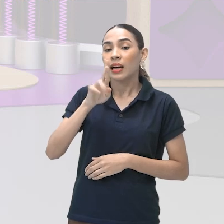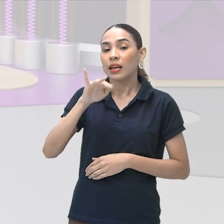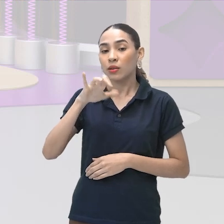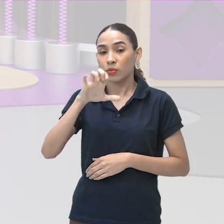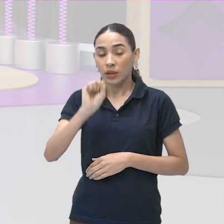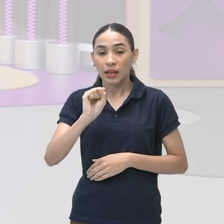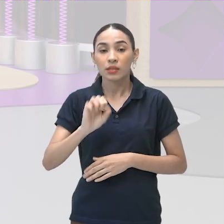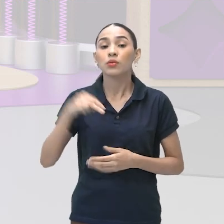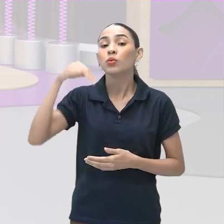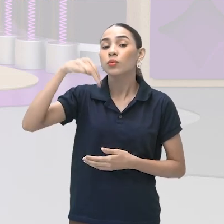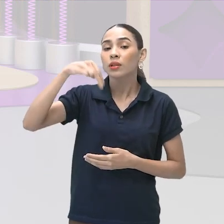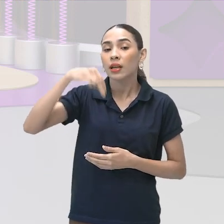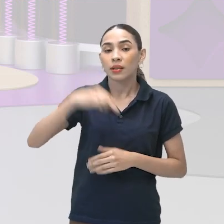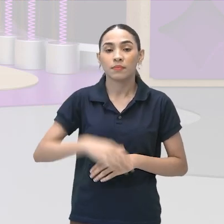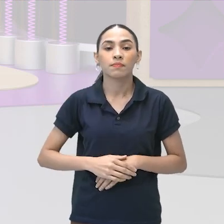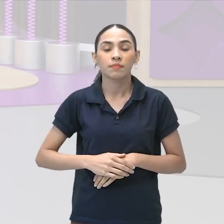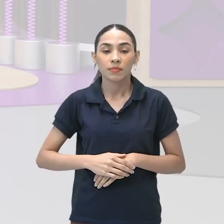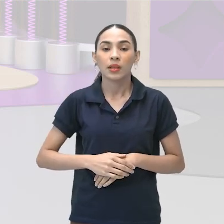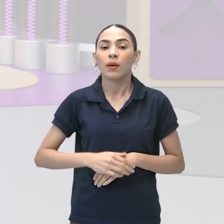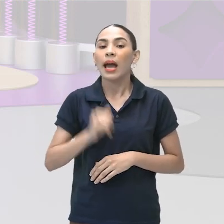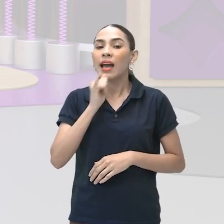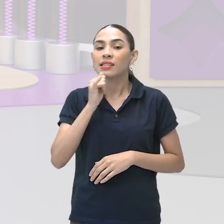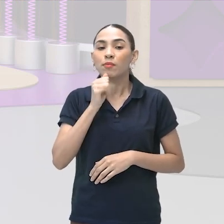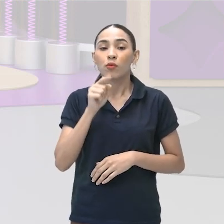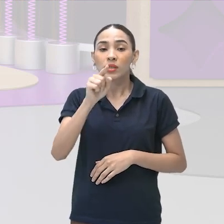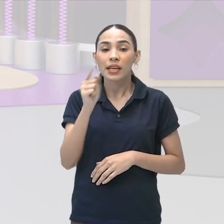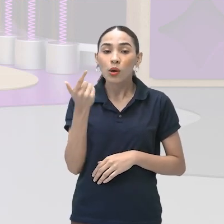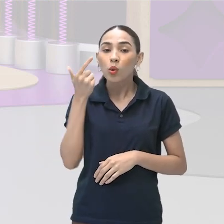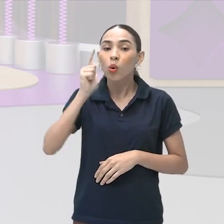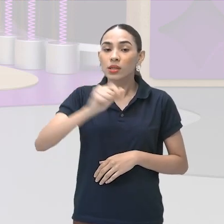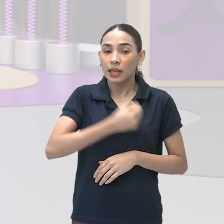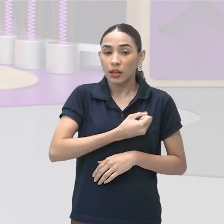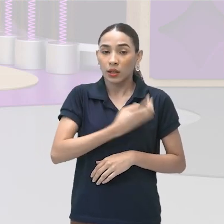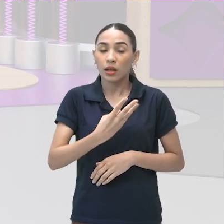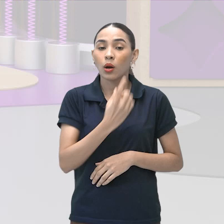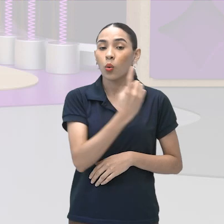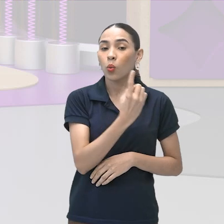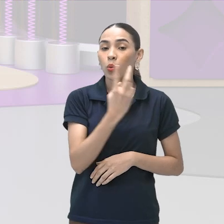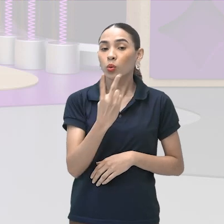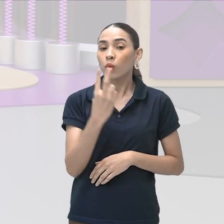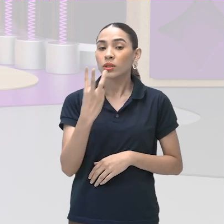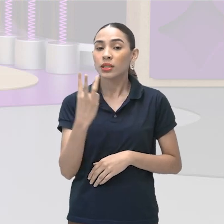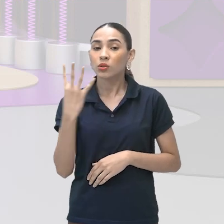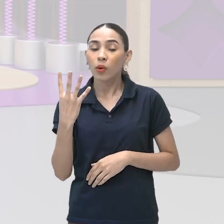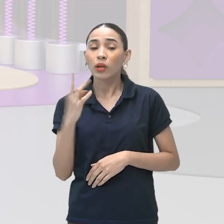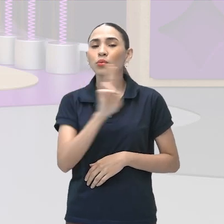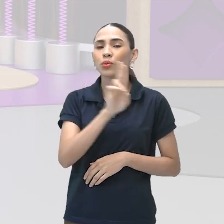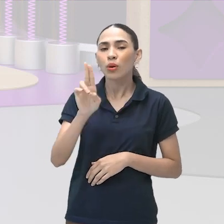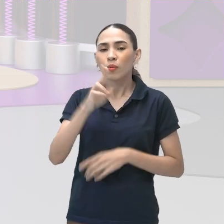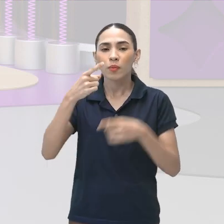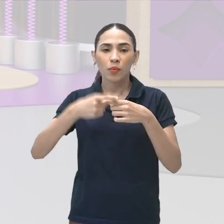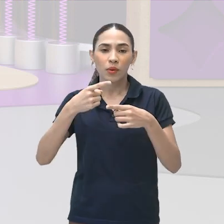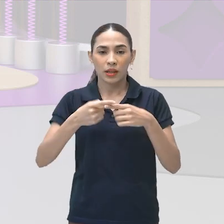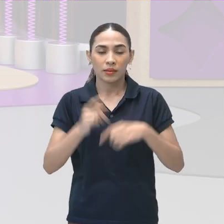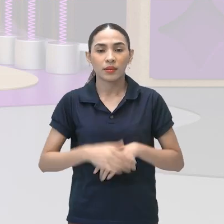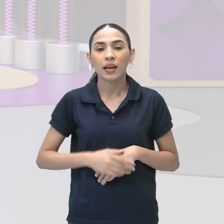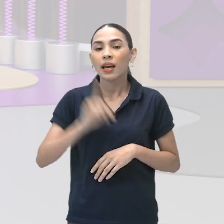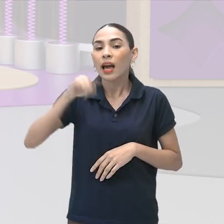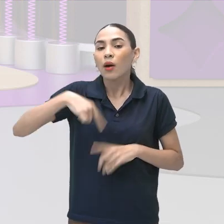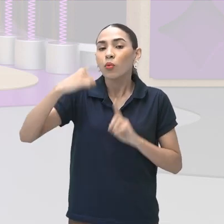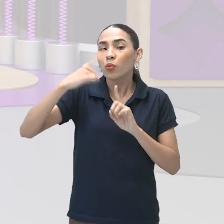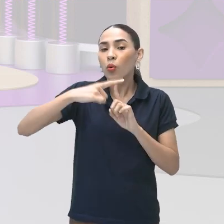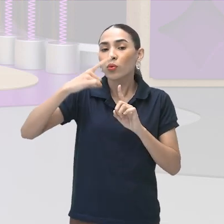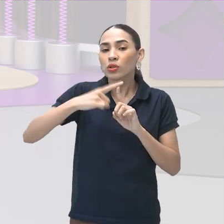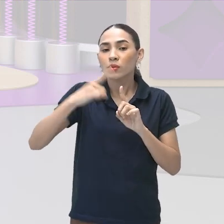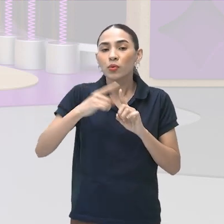São os números que nos dão noção de contagem. E esses números, eles recebem esse nome por conta de ser uma forma